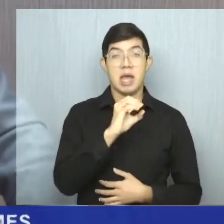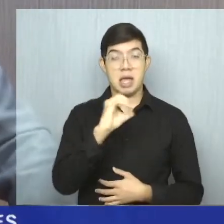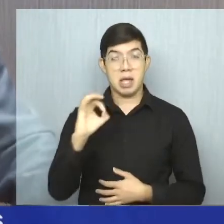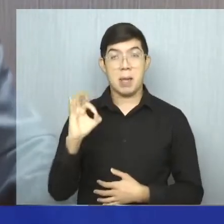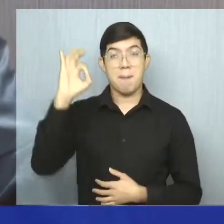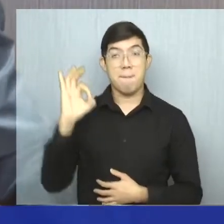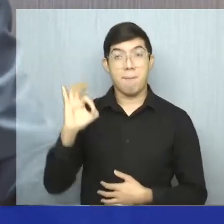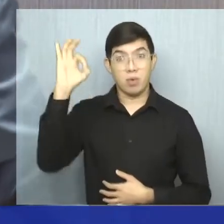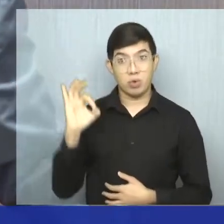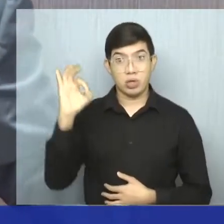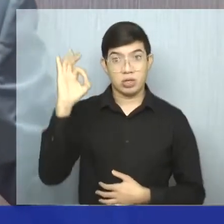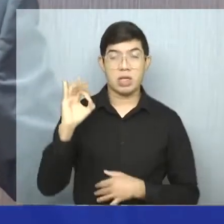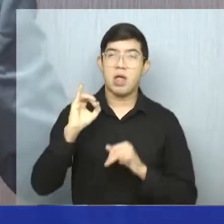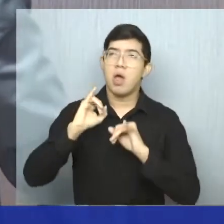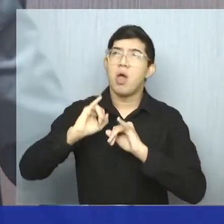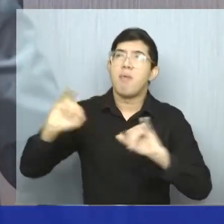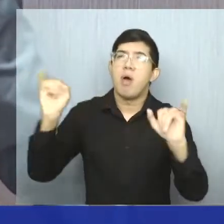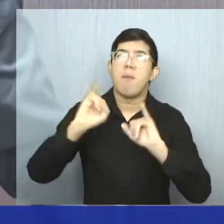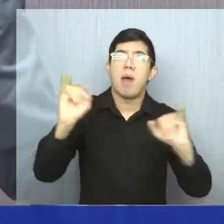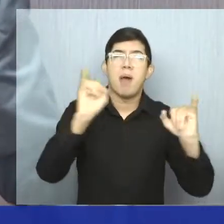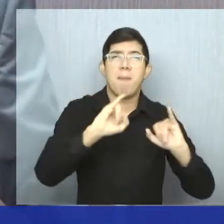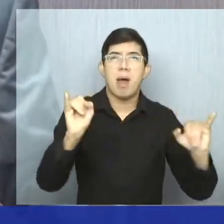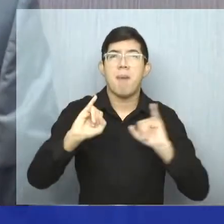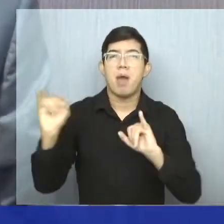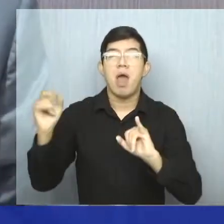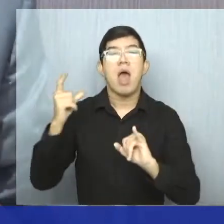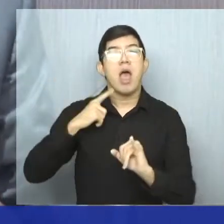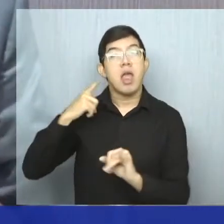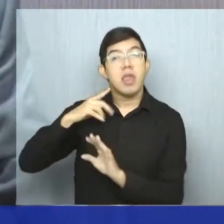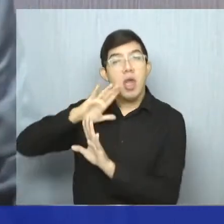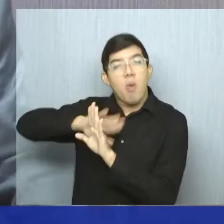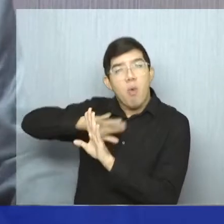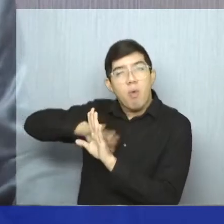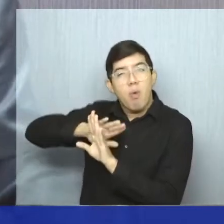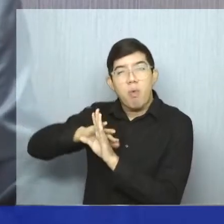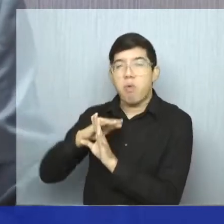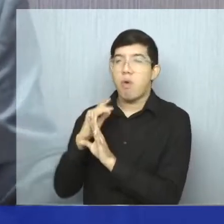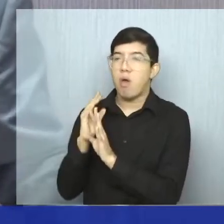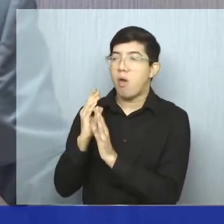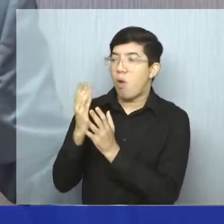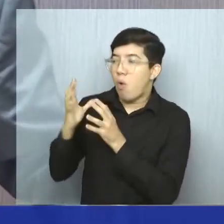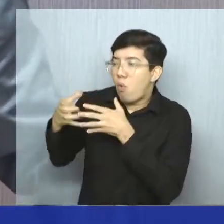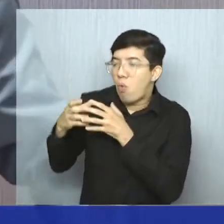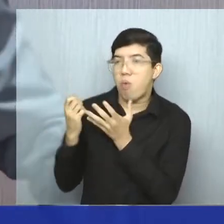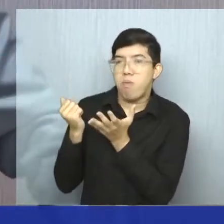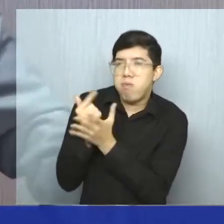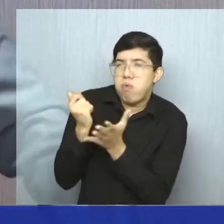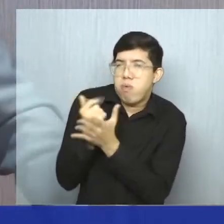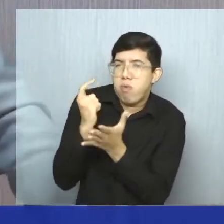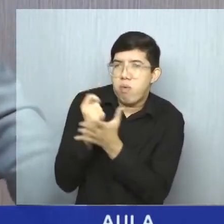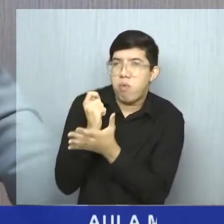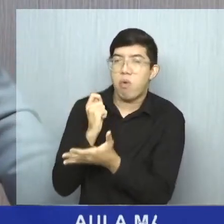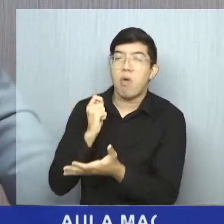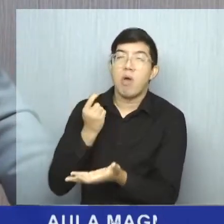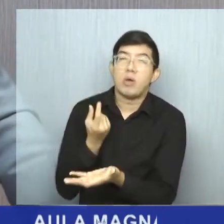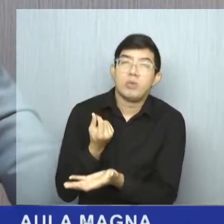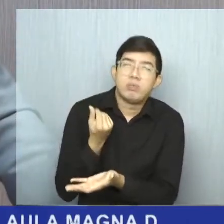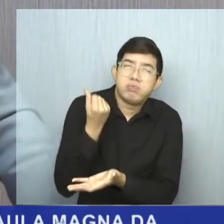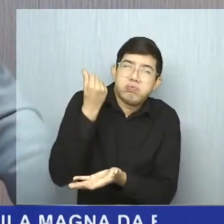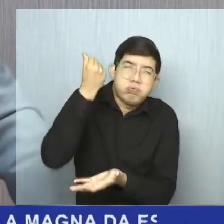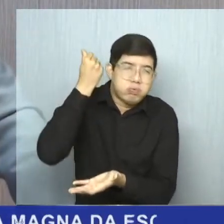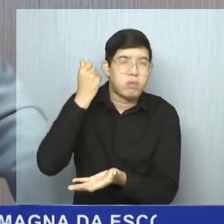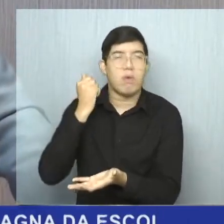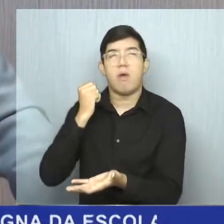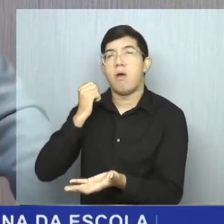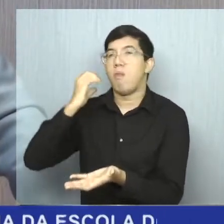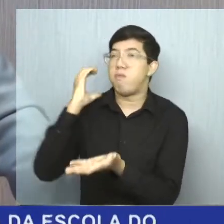publicadas são compradas ao preço de 200 mil a 1 milhão de reais, E só no Brasil você tem isso toda semana.